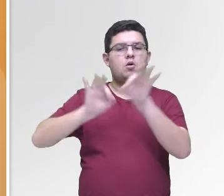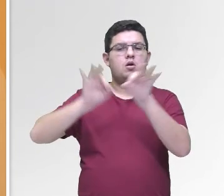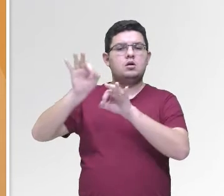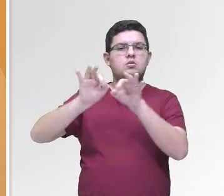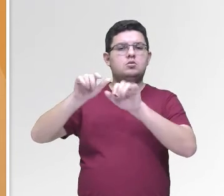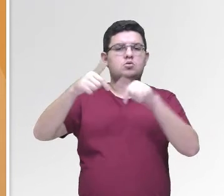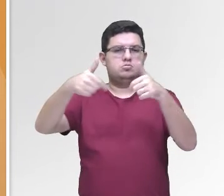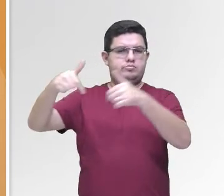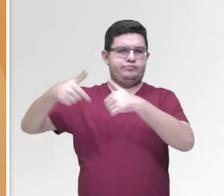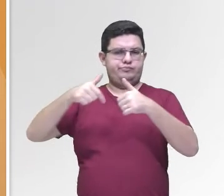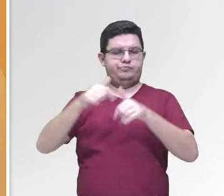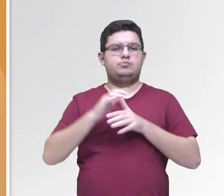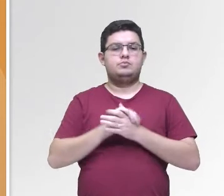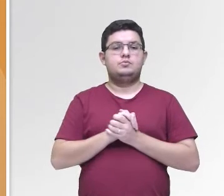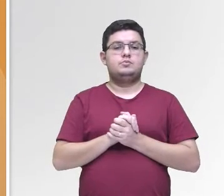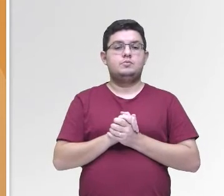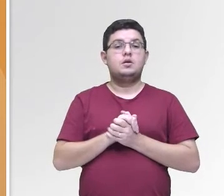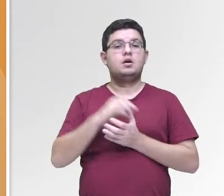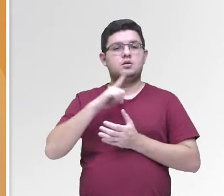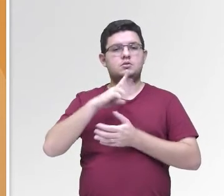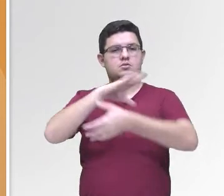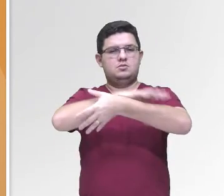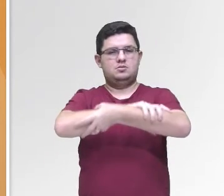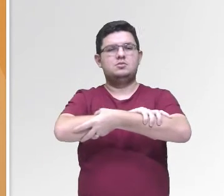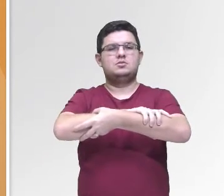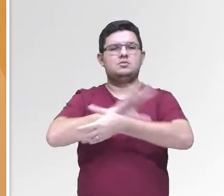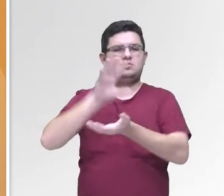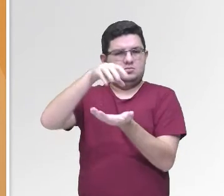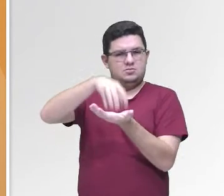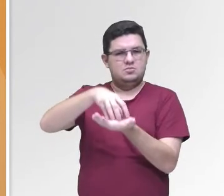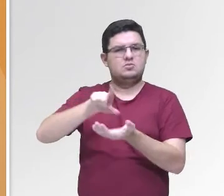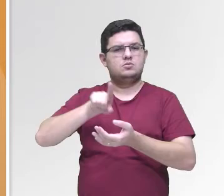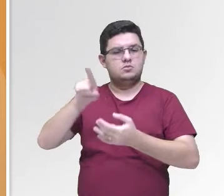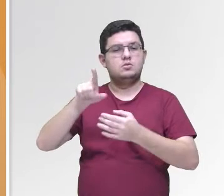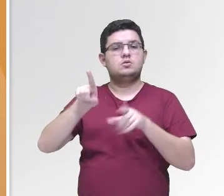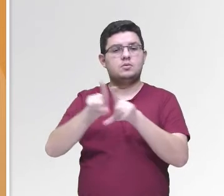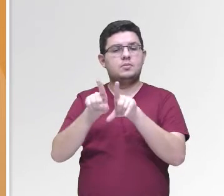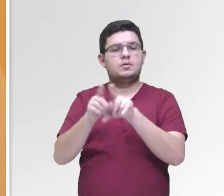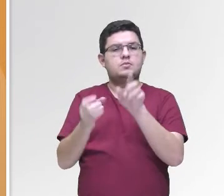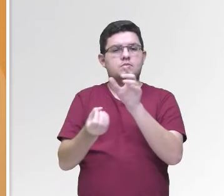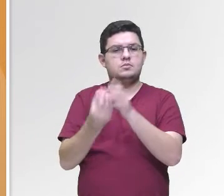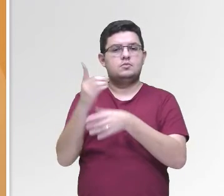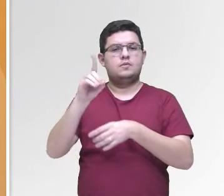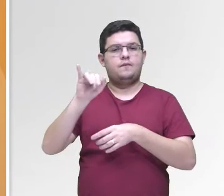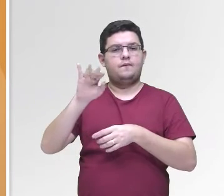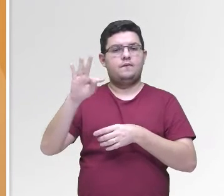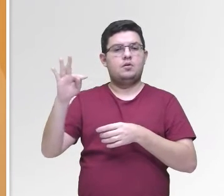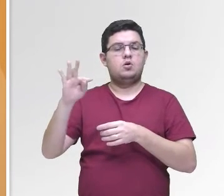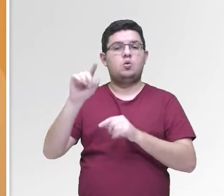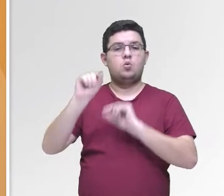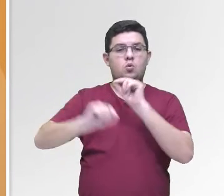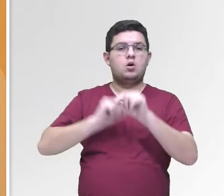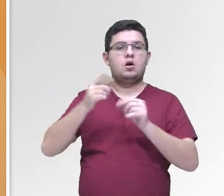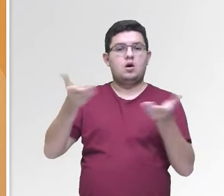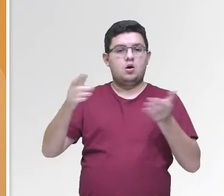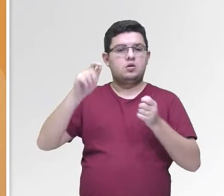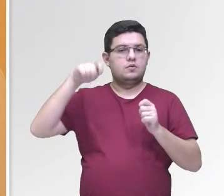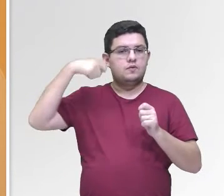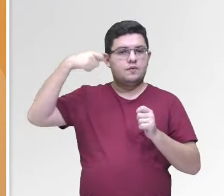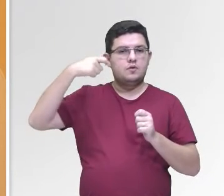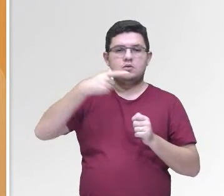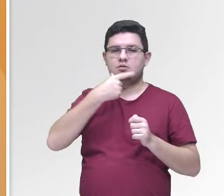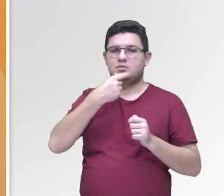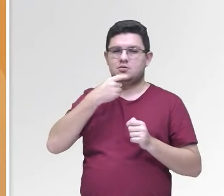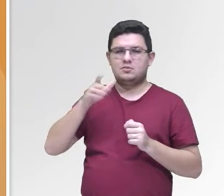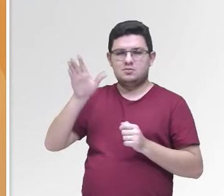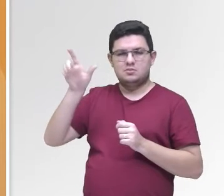Pacto Colonial e sobre esse DIT, tá? Nós vamos verificar uma animação agora com o Curumim para a gente entender melhor. Nações